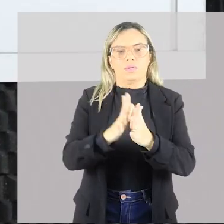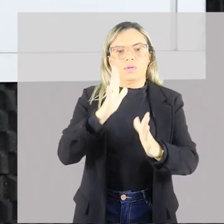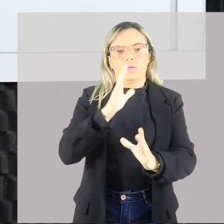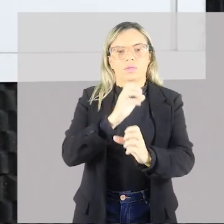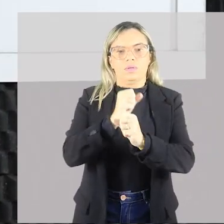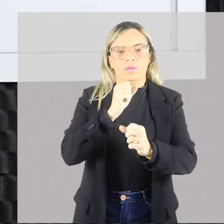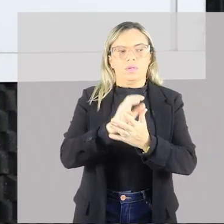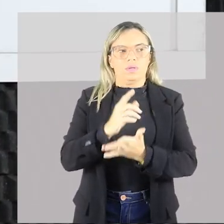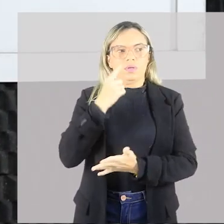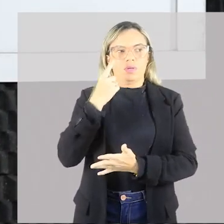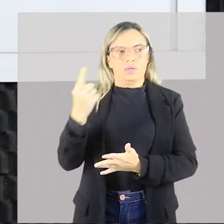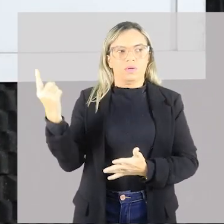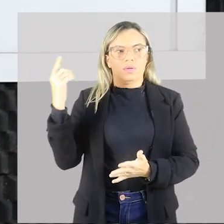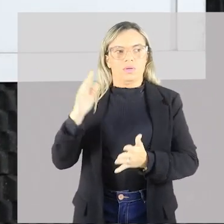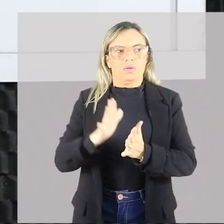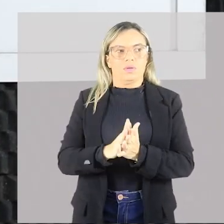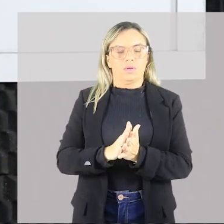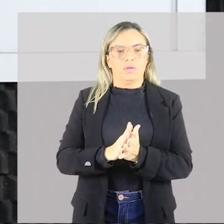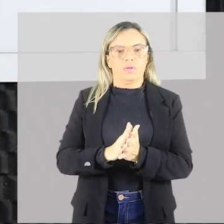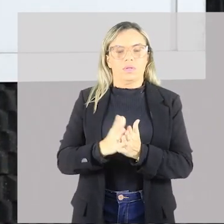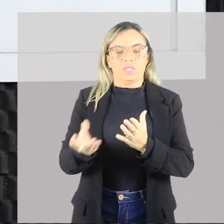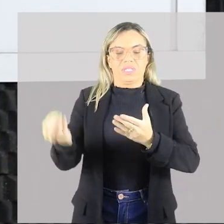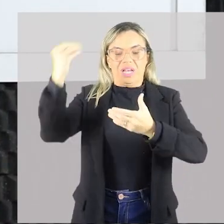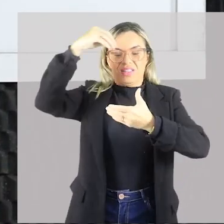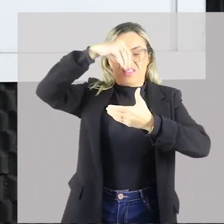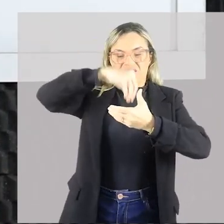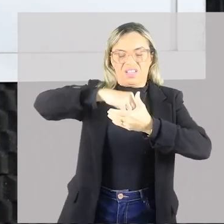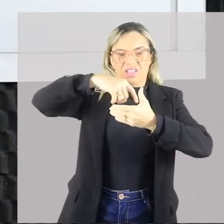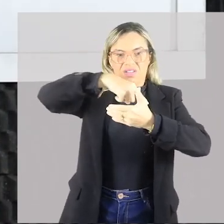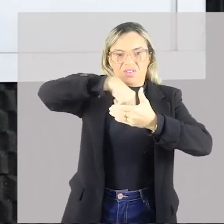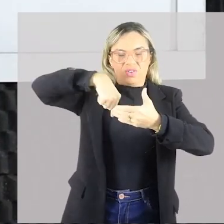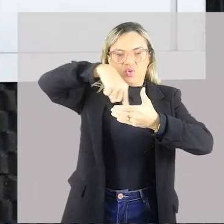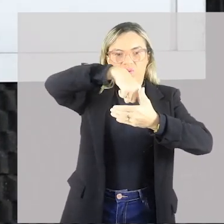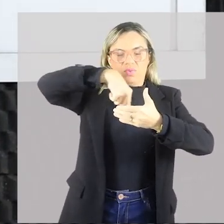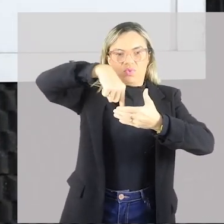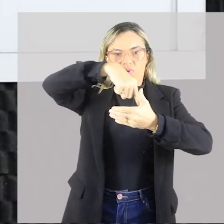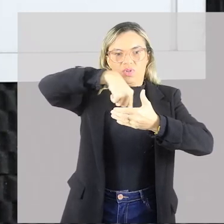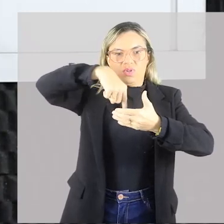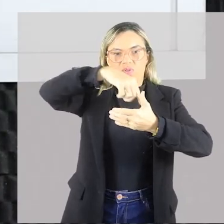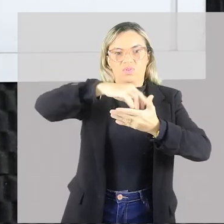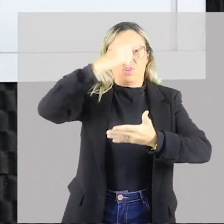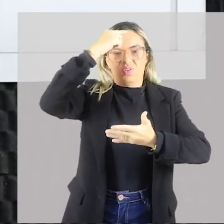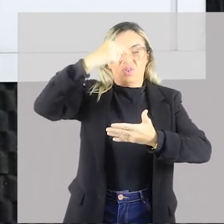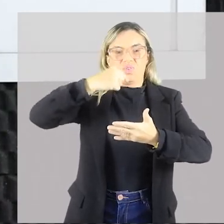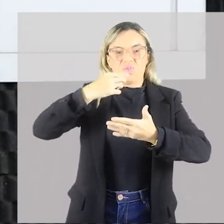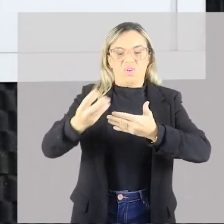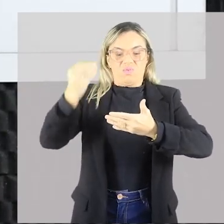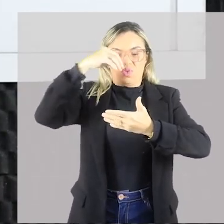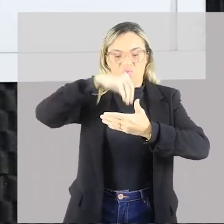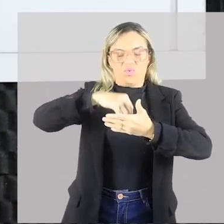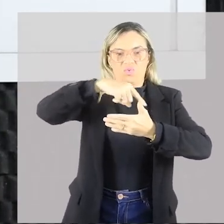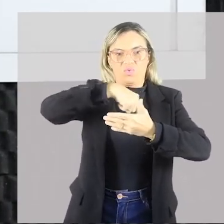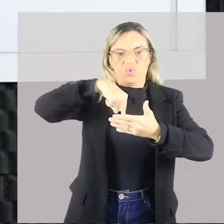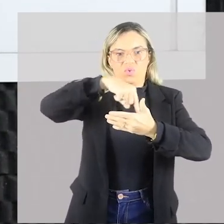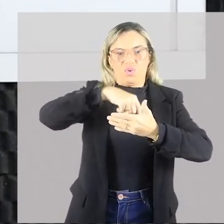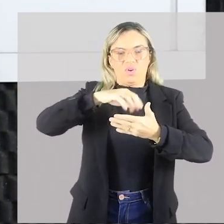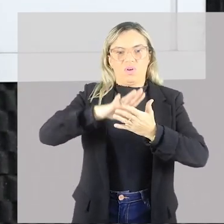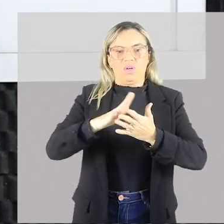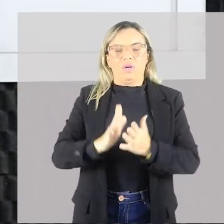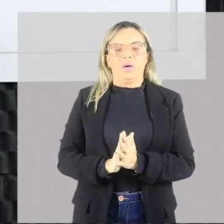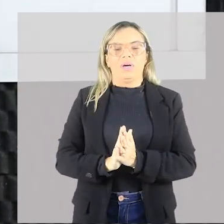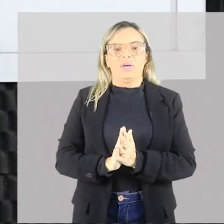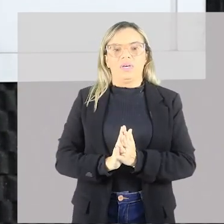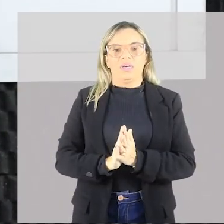volume, que é o espaço interno, quanto de espaço tem dentro da figura, e a área, que são as